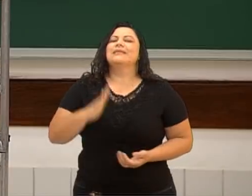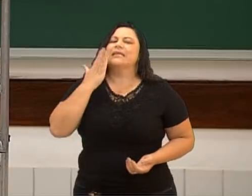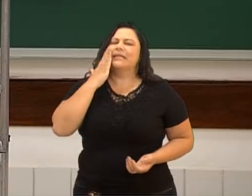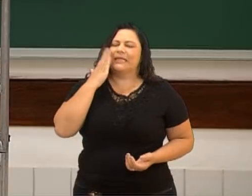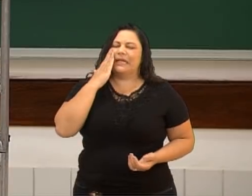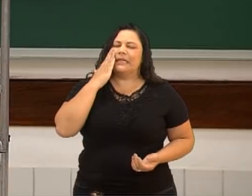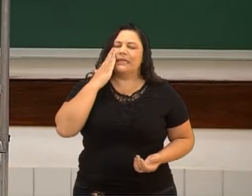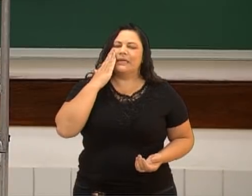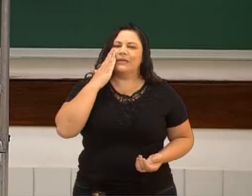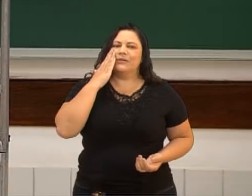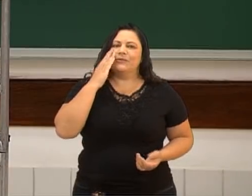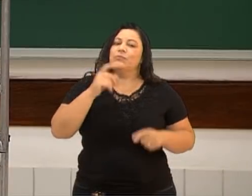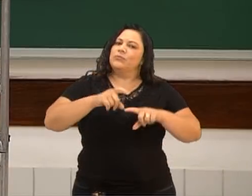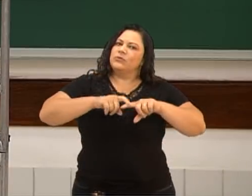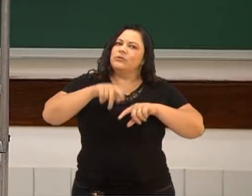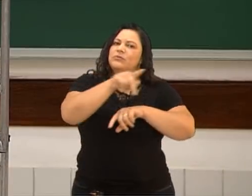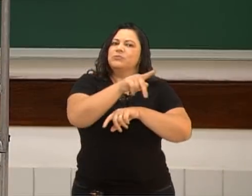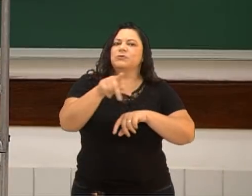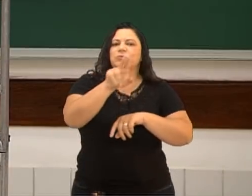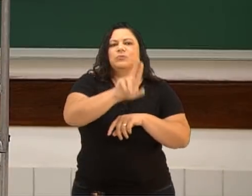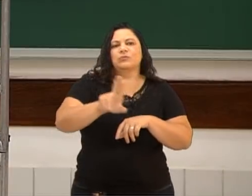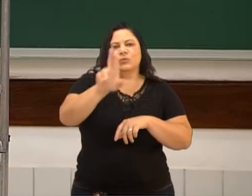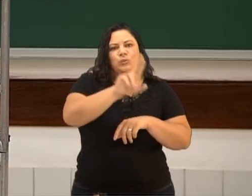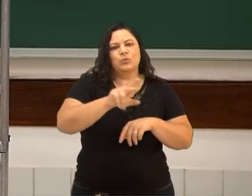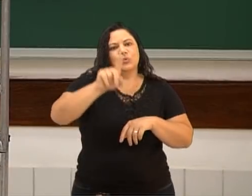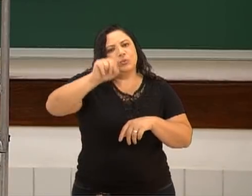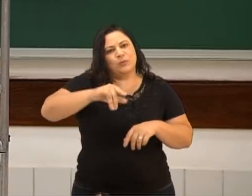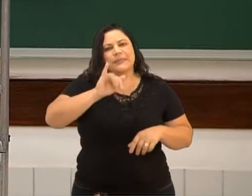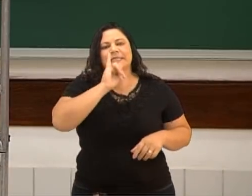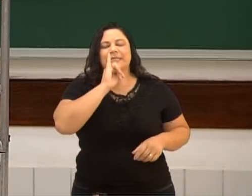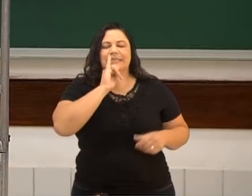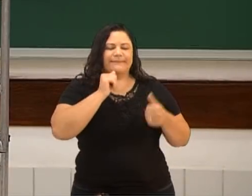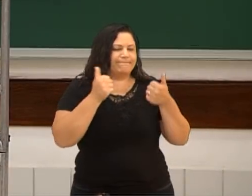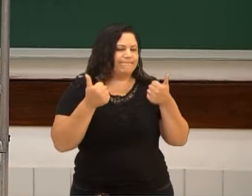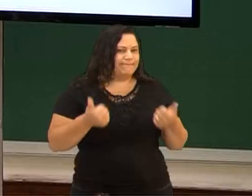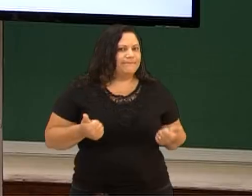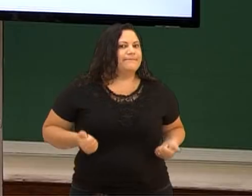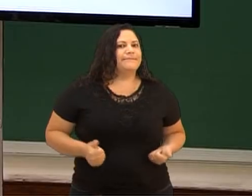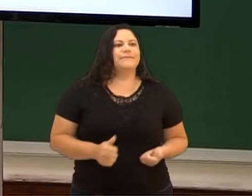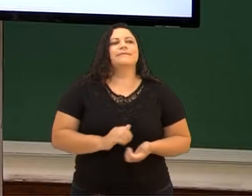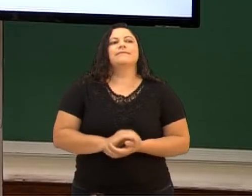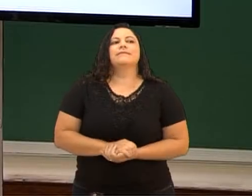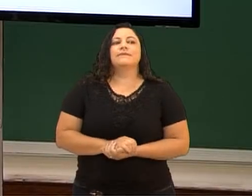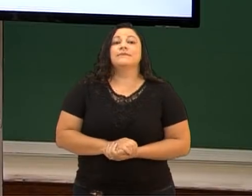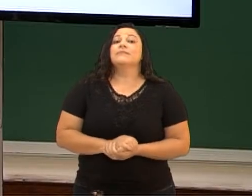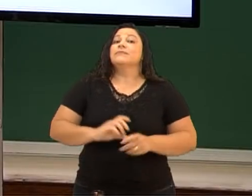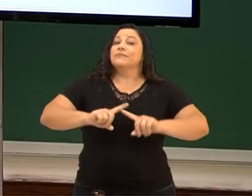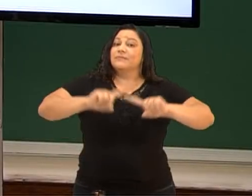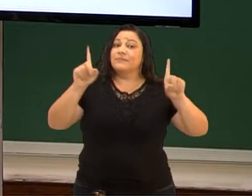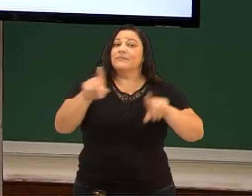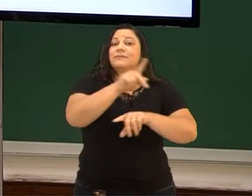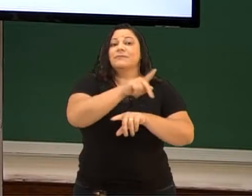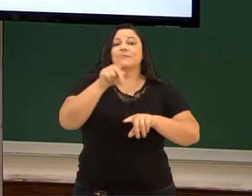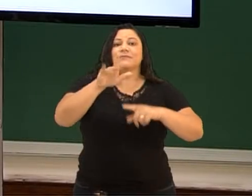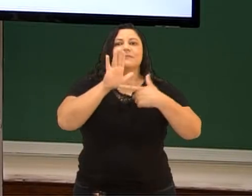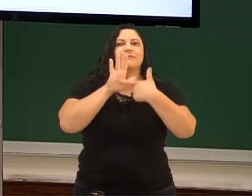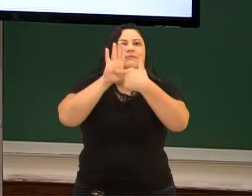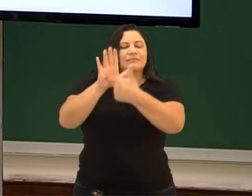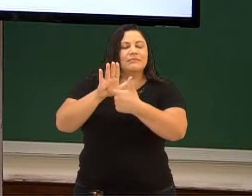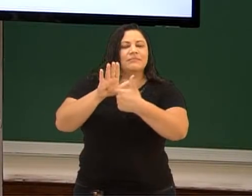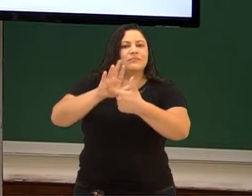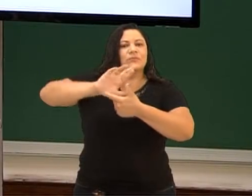professora usou esse exemplo. Vocês podem pensar assim também, tudo bem? Mas aqui a professora trouxe um outro demonstrativo de